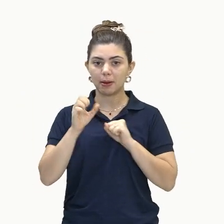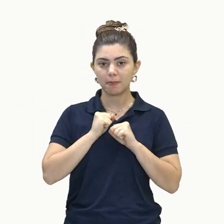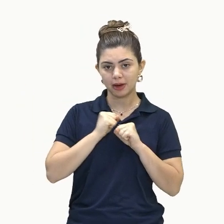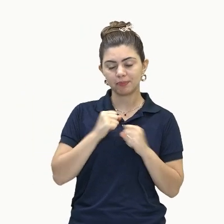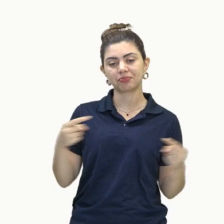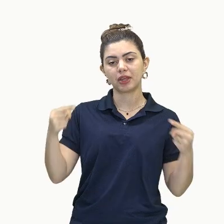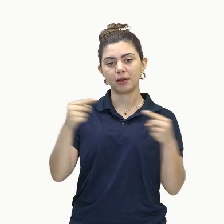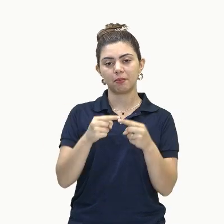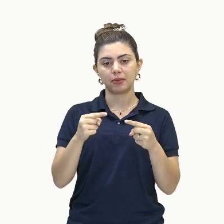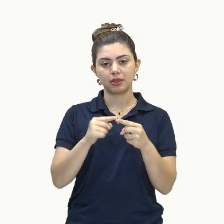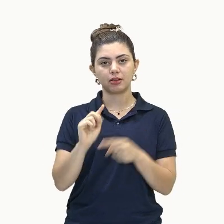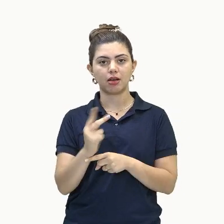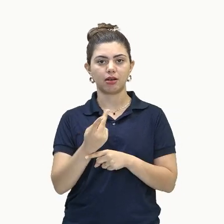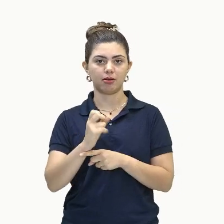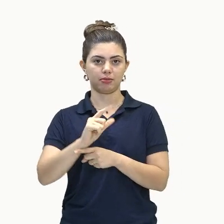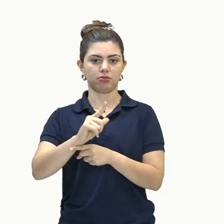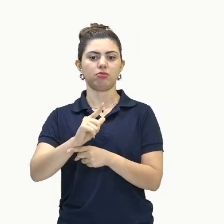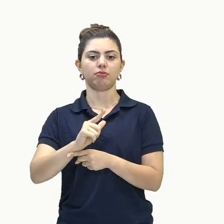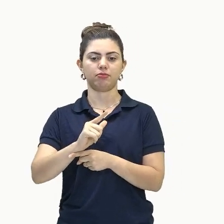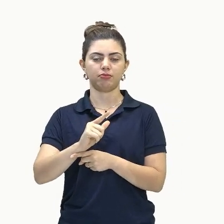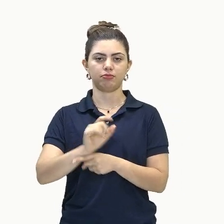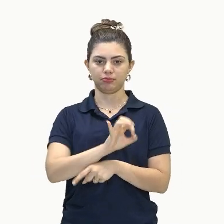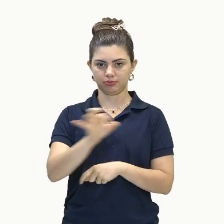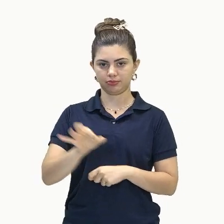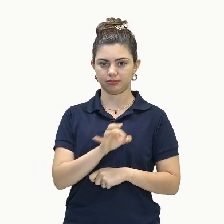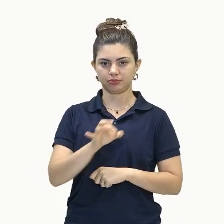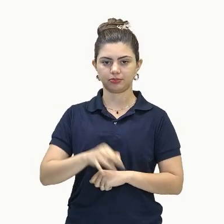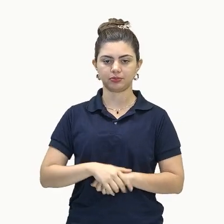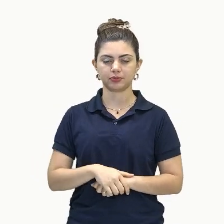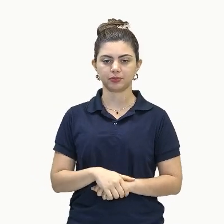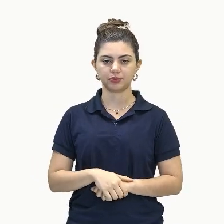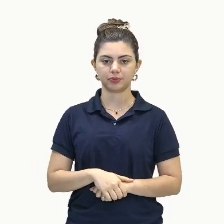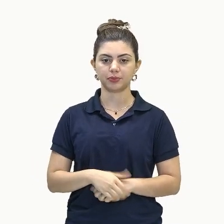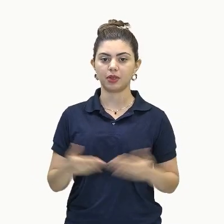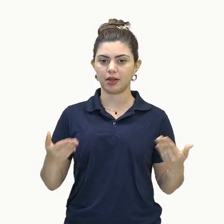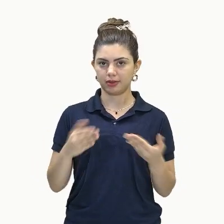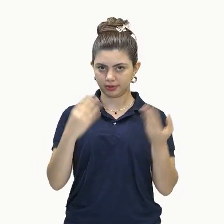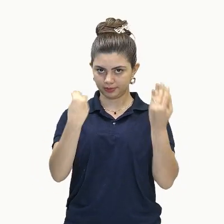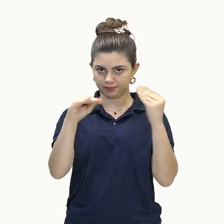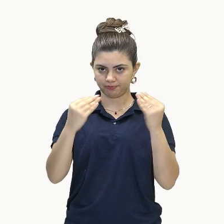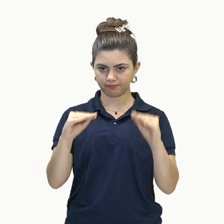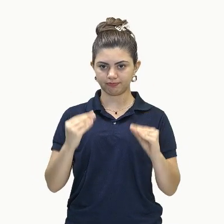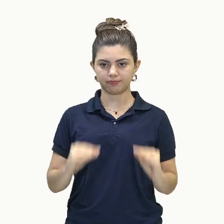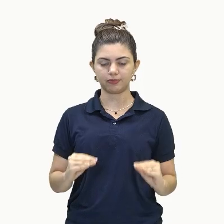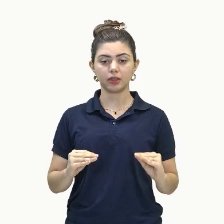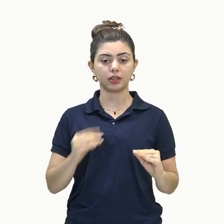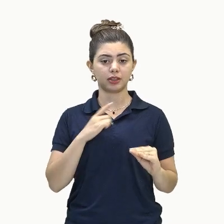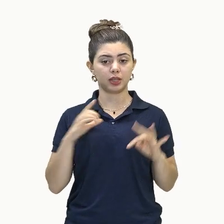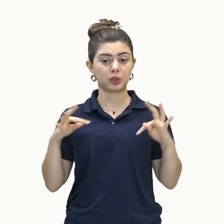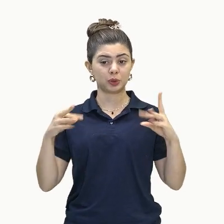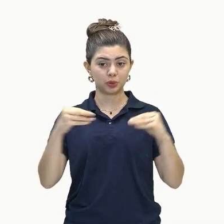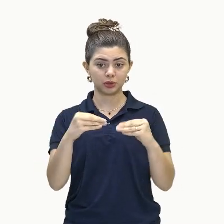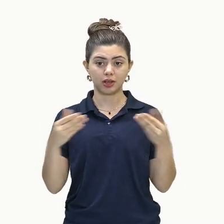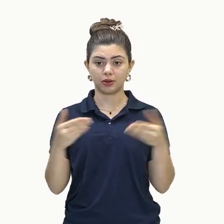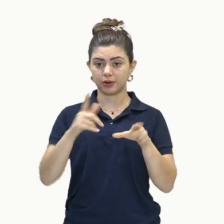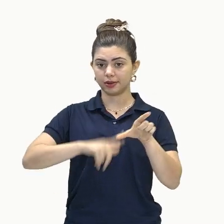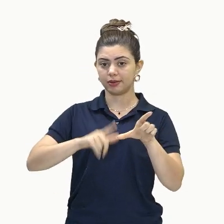vai ter Hzão, certo? Então, vamos colocar aqui, identificar todos eles com a letra